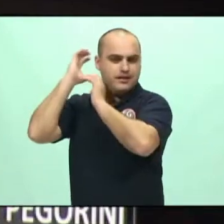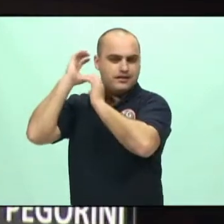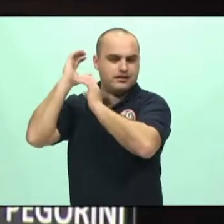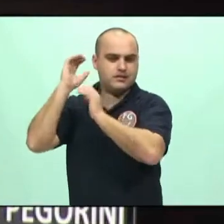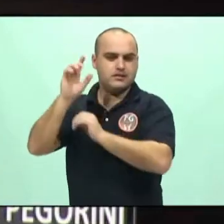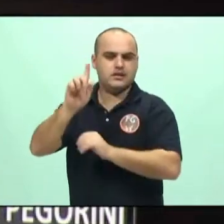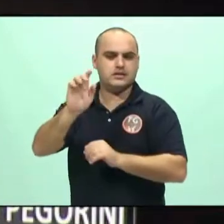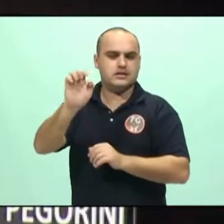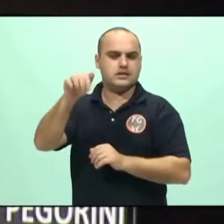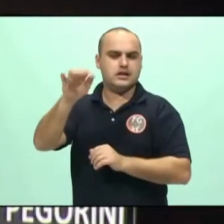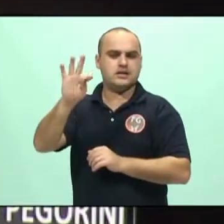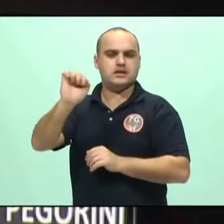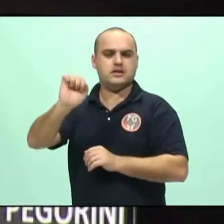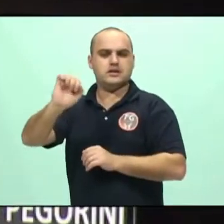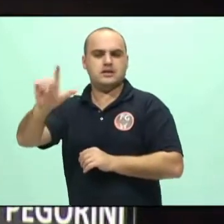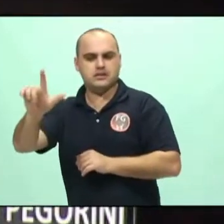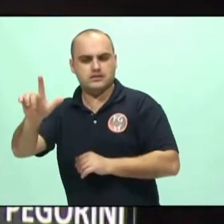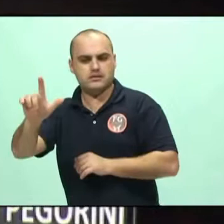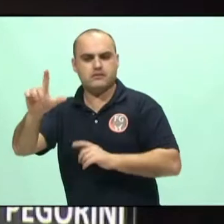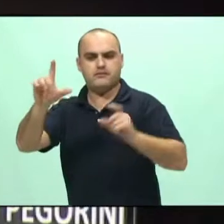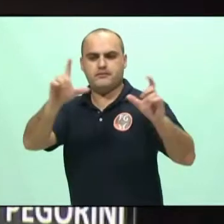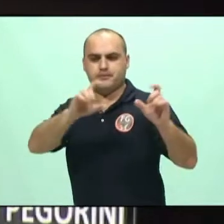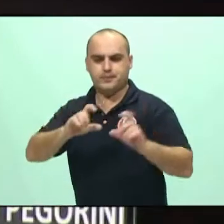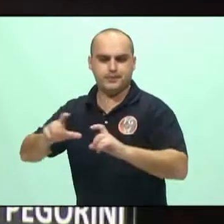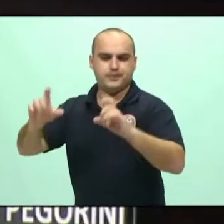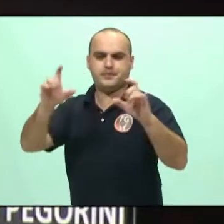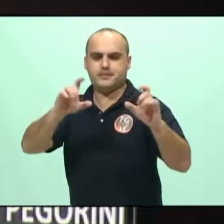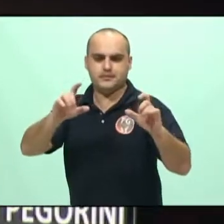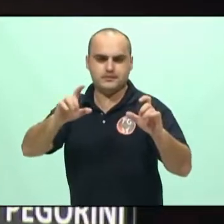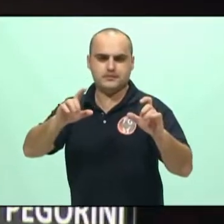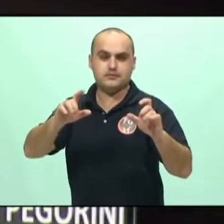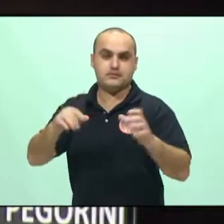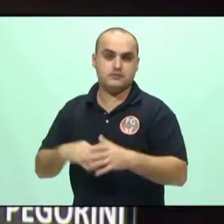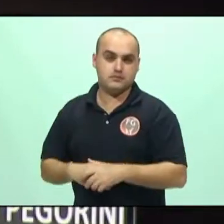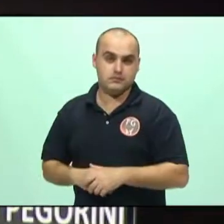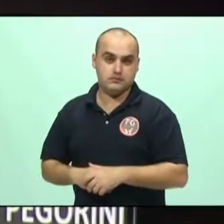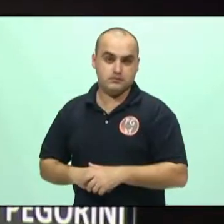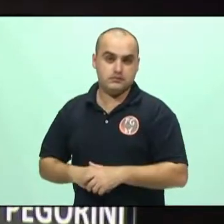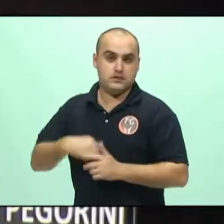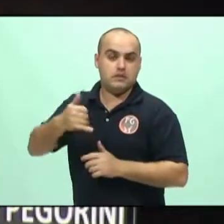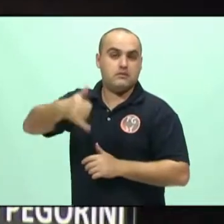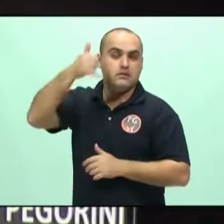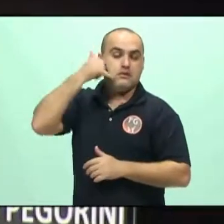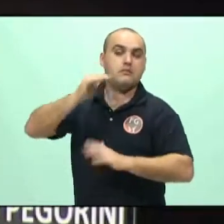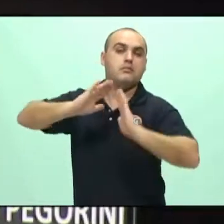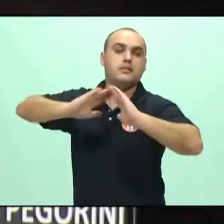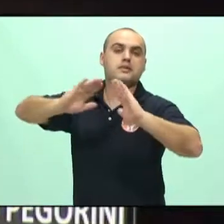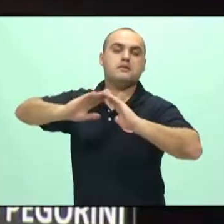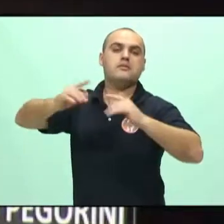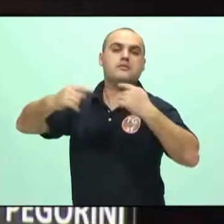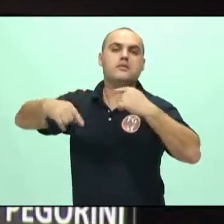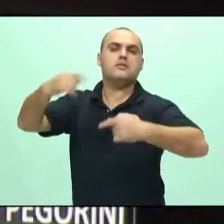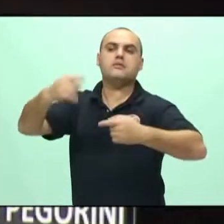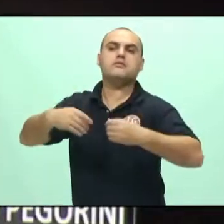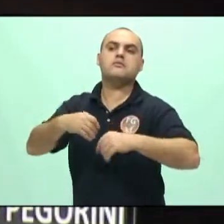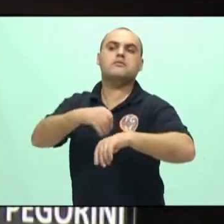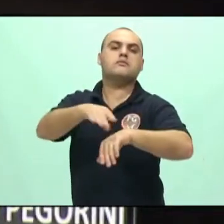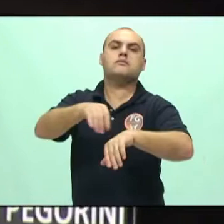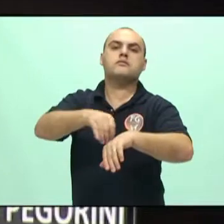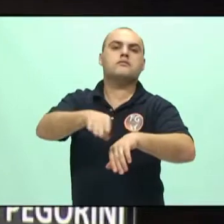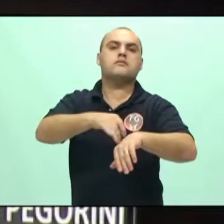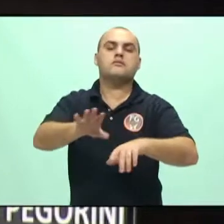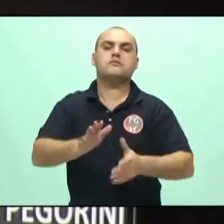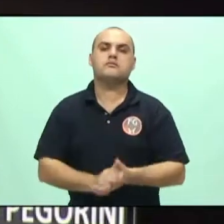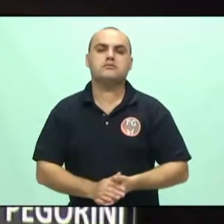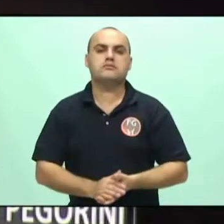Gentil fotógrafo dos artista o artista do Fotógrafo e o cara ligou e pediu uma música para quem você oferece para máquina